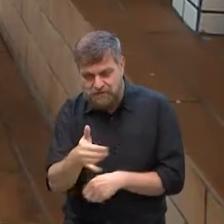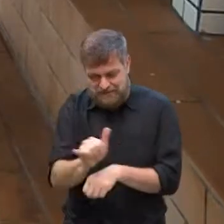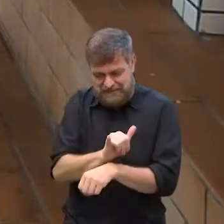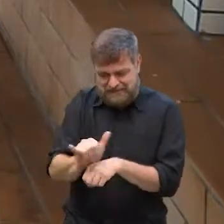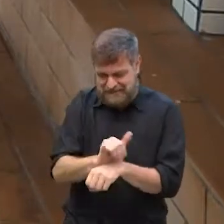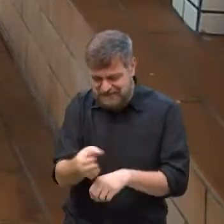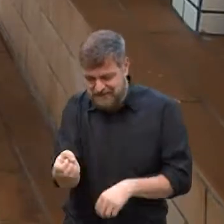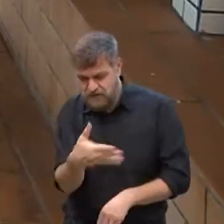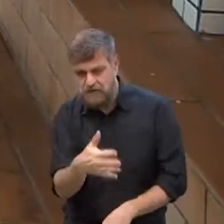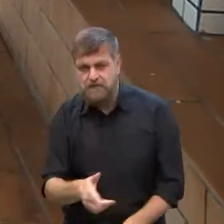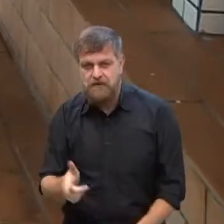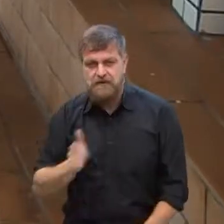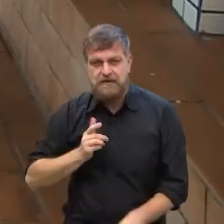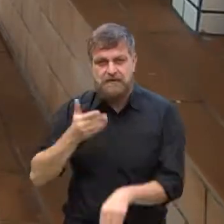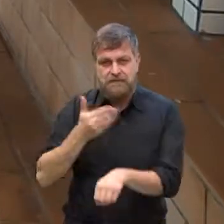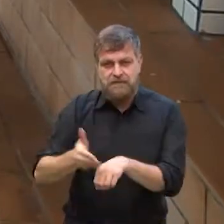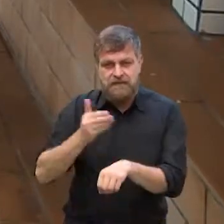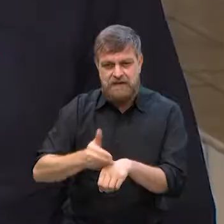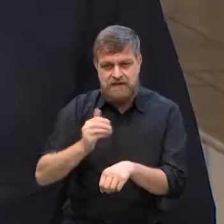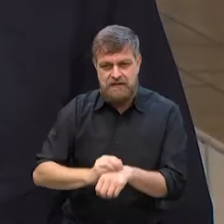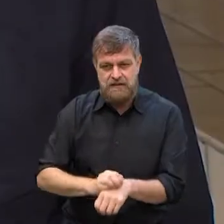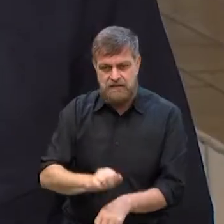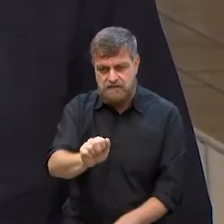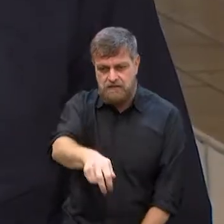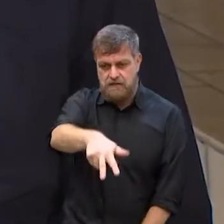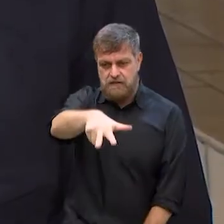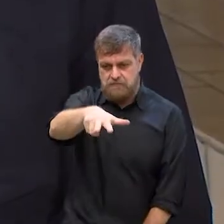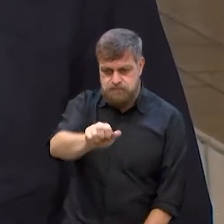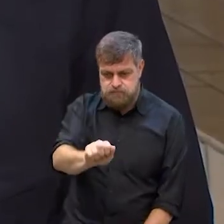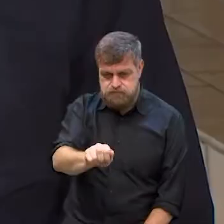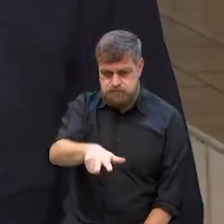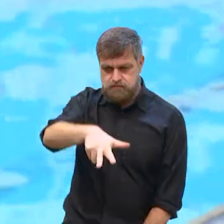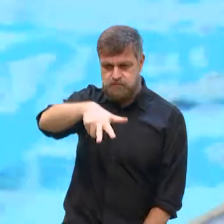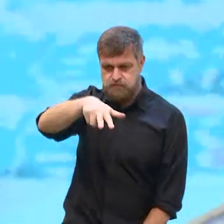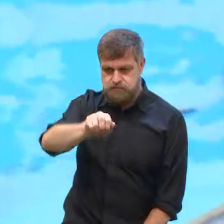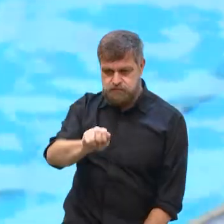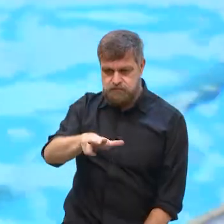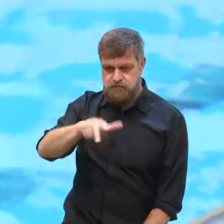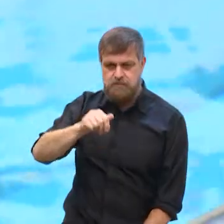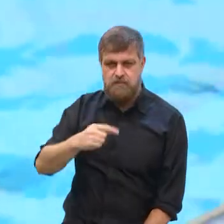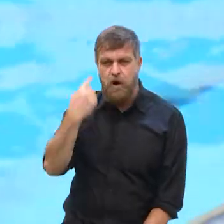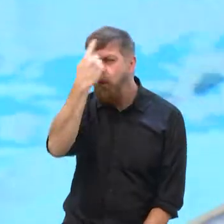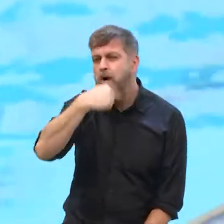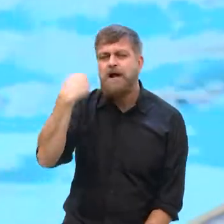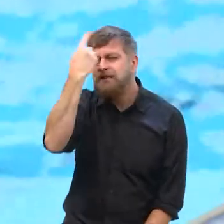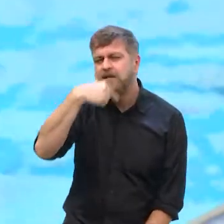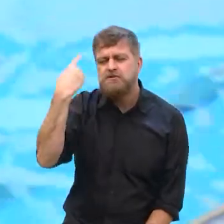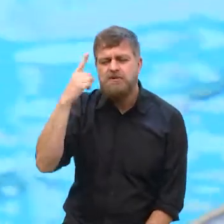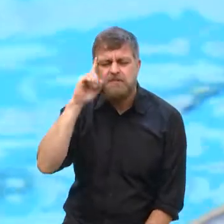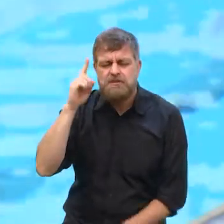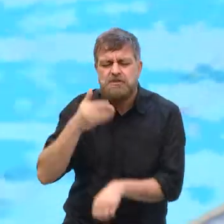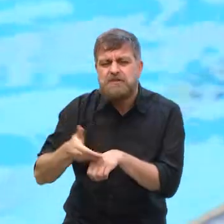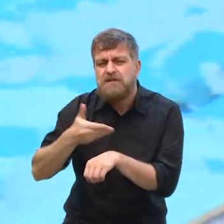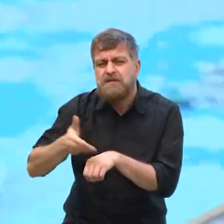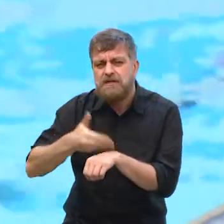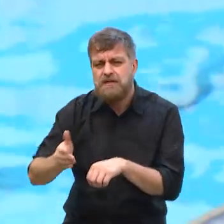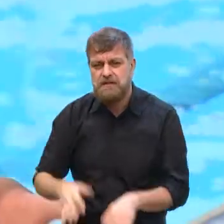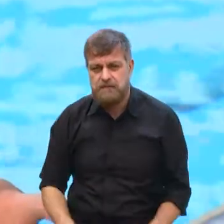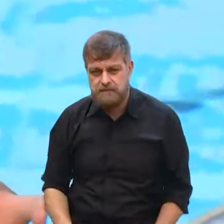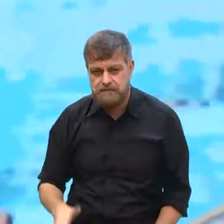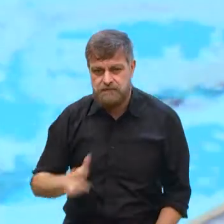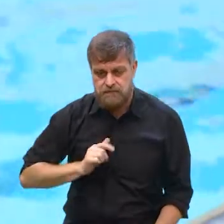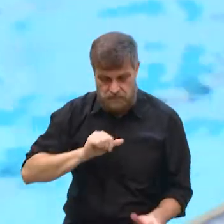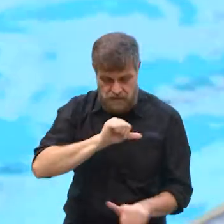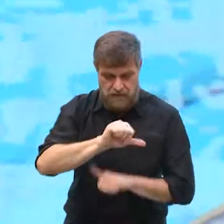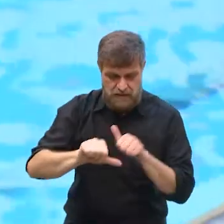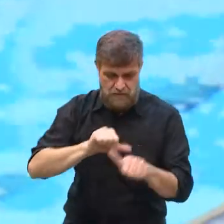já que você falou que tem que treinar um pouquinho mais de borboleta, mas que treina todos os estilos, quantas horas você treina por dia? Os treinamentos eles